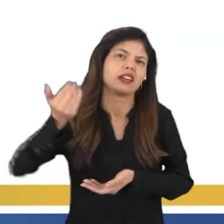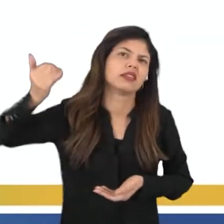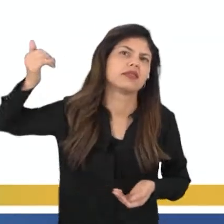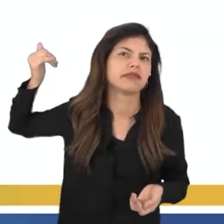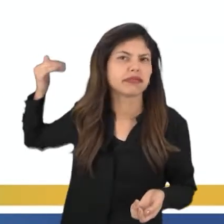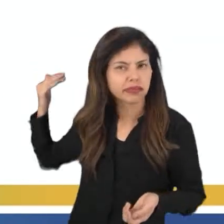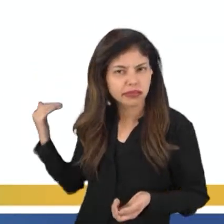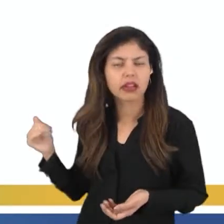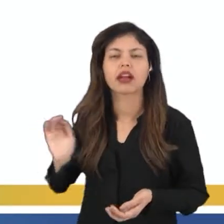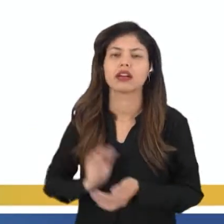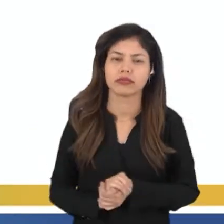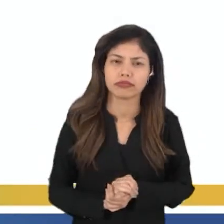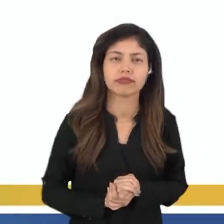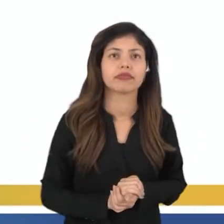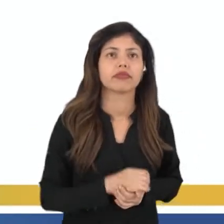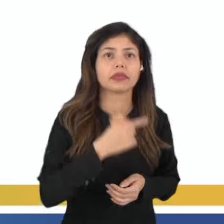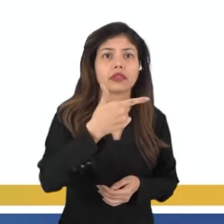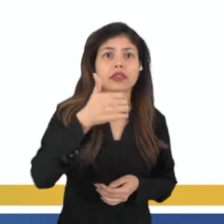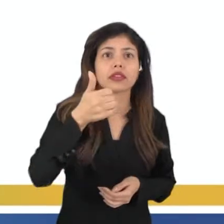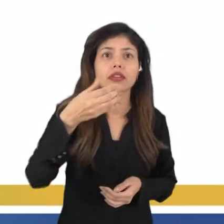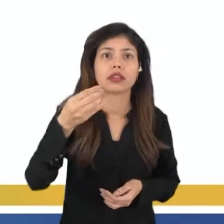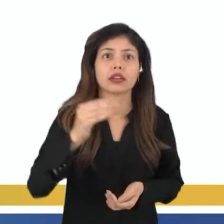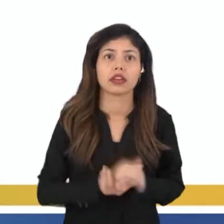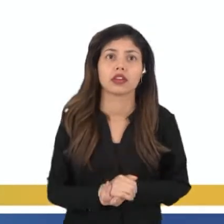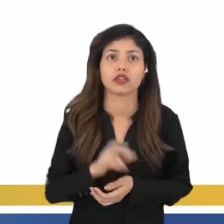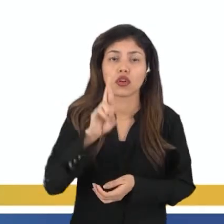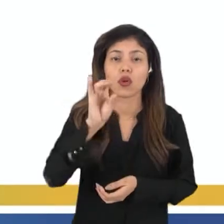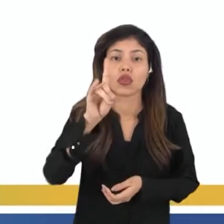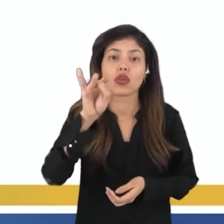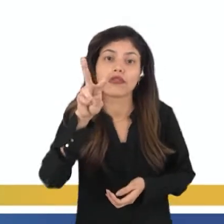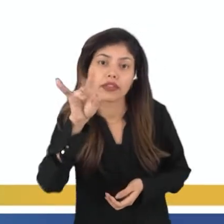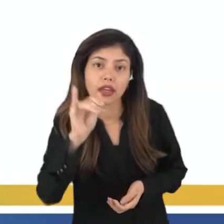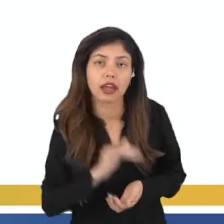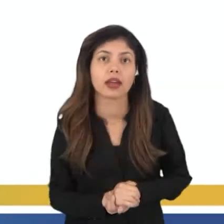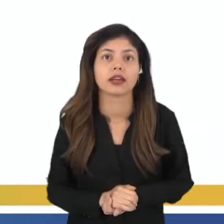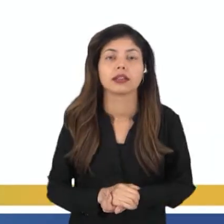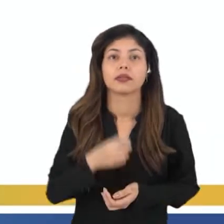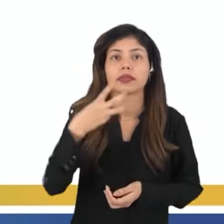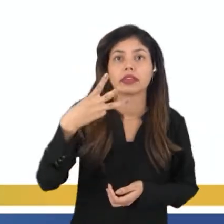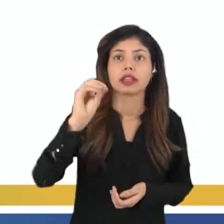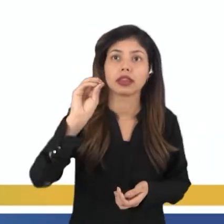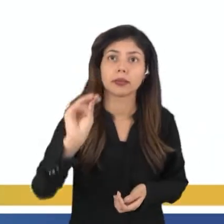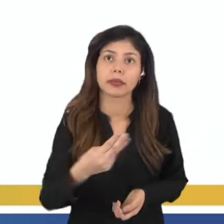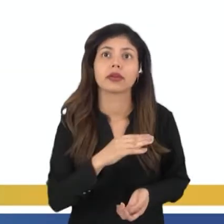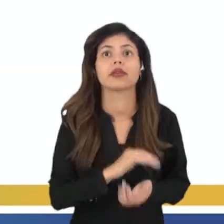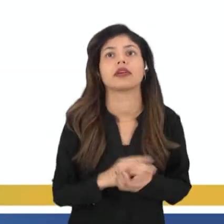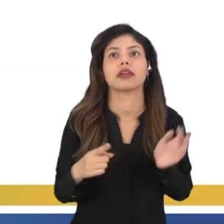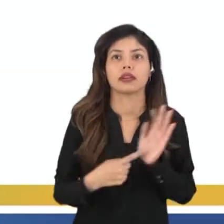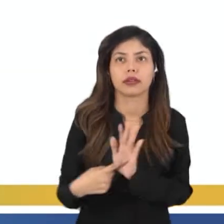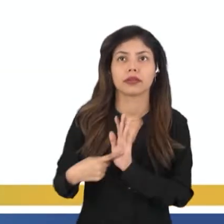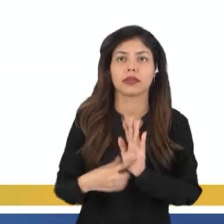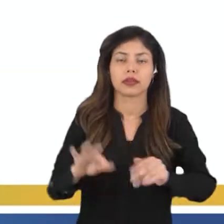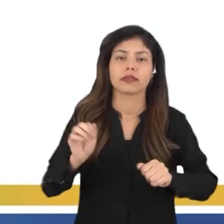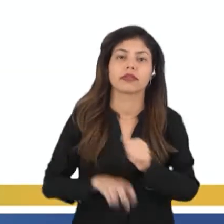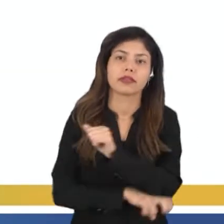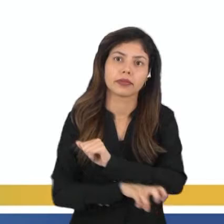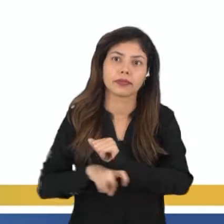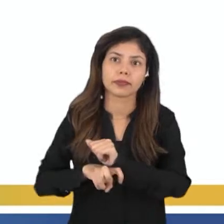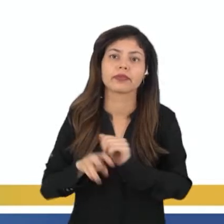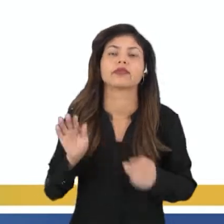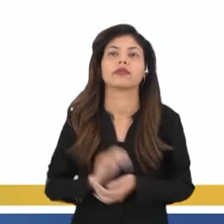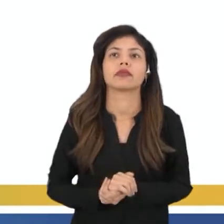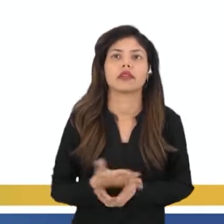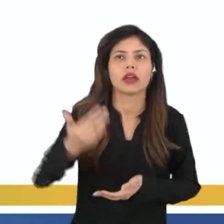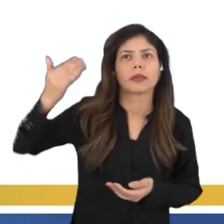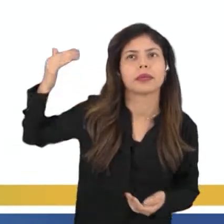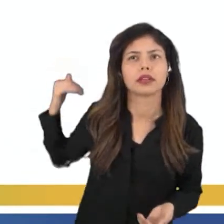anos-luz de distância. São 202 mil quilômetros de rodovias e 30 mil de ferrovias, segundo a Confederação Nacional das Indústrias. No